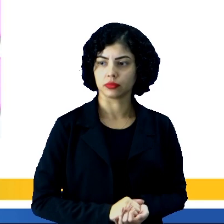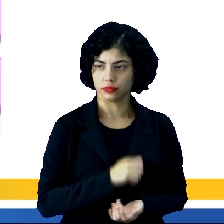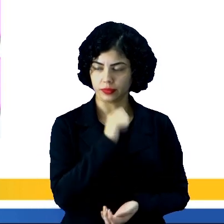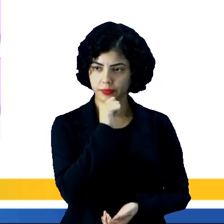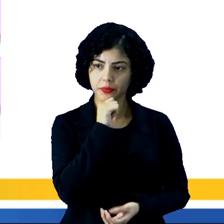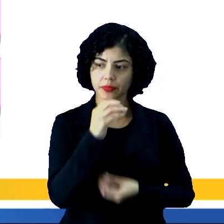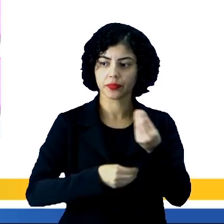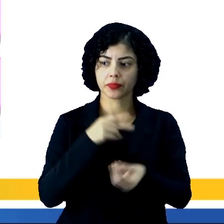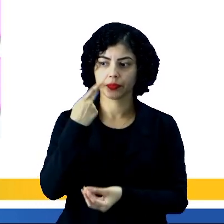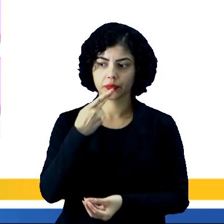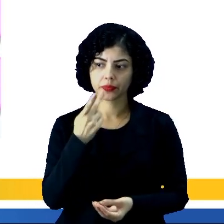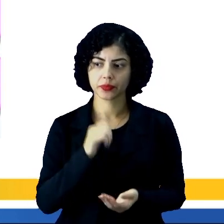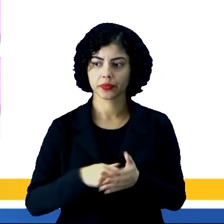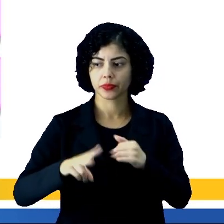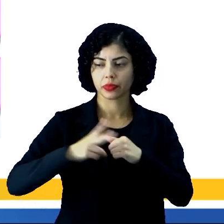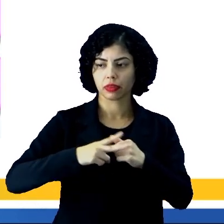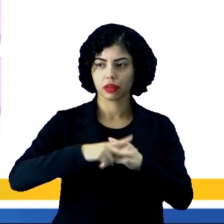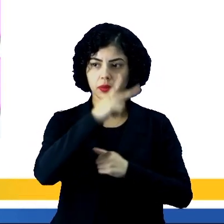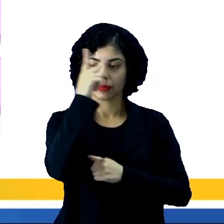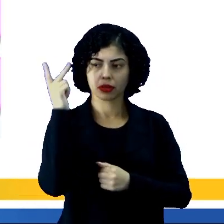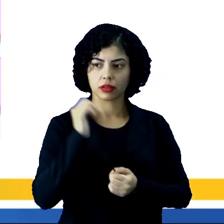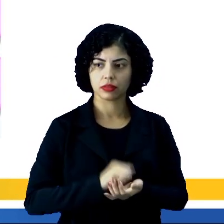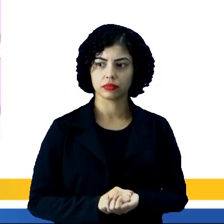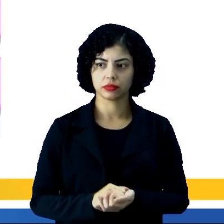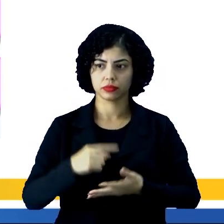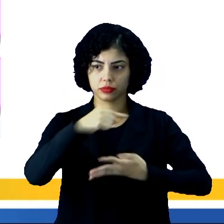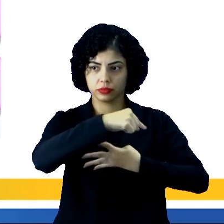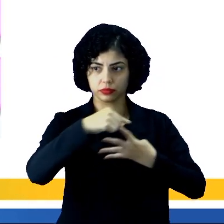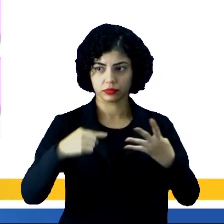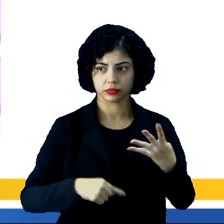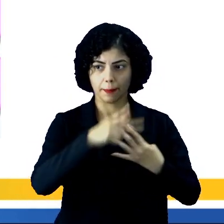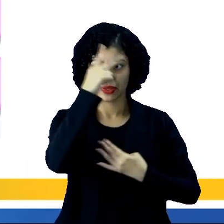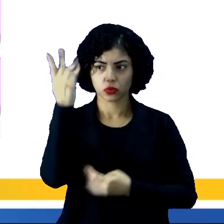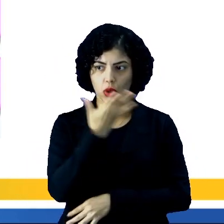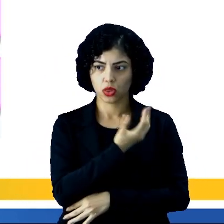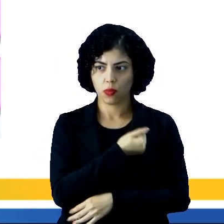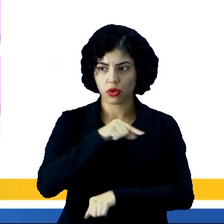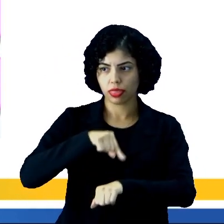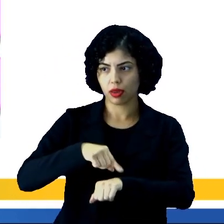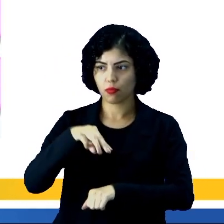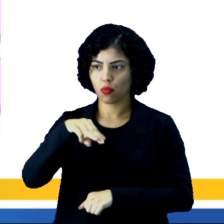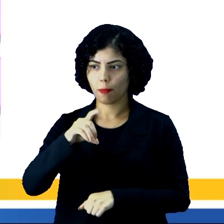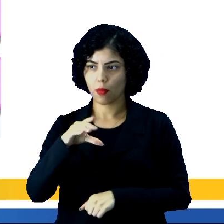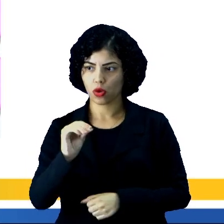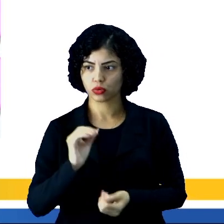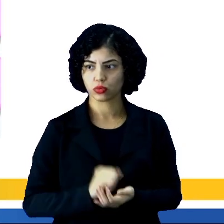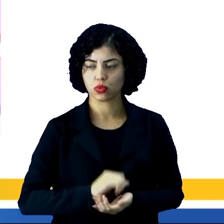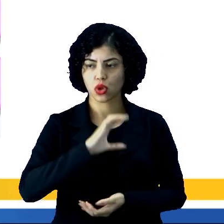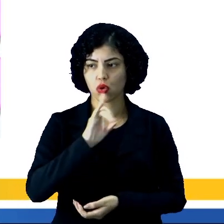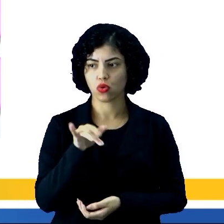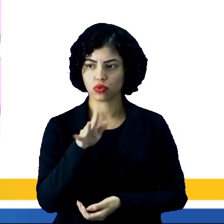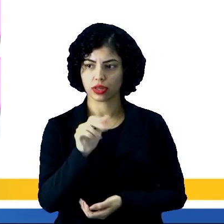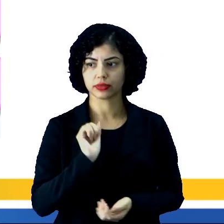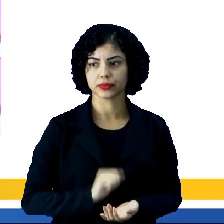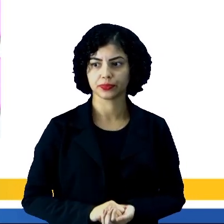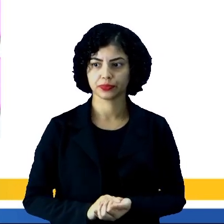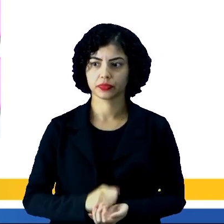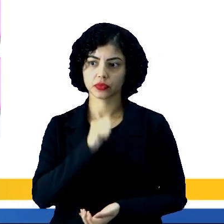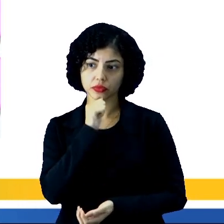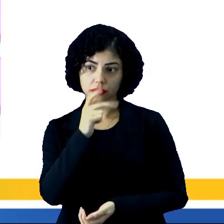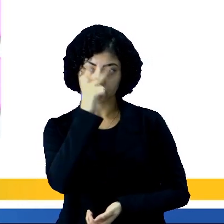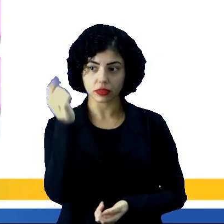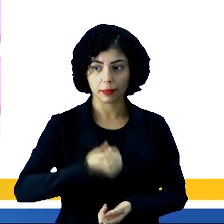então aí né Como disse anteriormente o verbo ele tem pessoa número tempo modo né e a conjugação pessoa ele pode ser